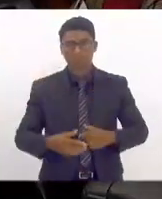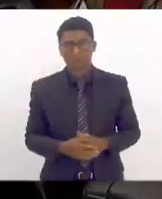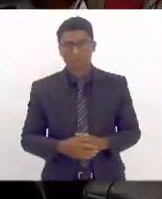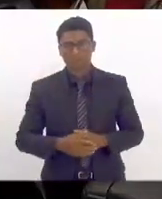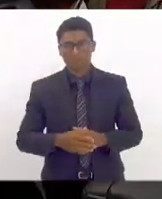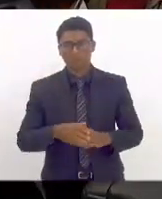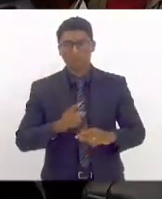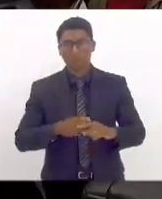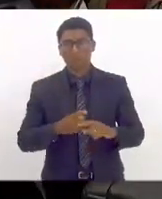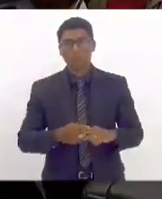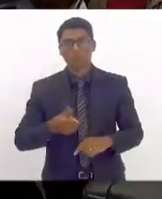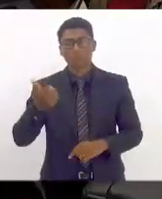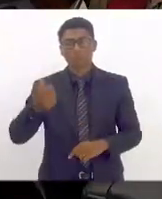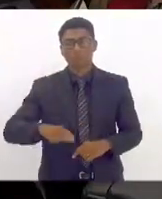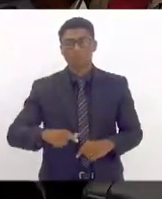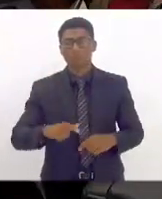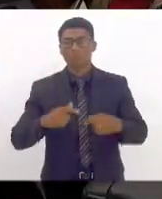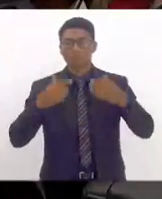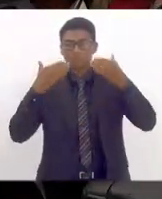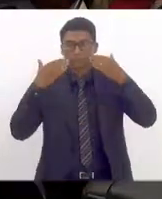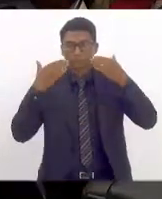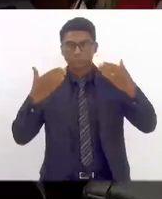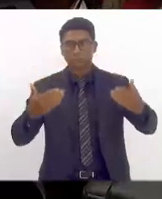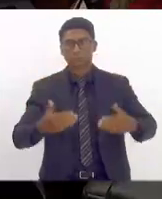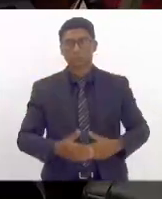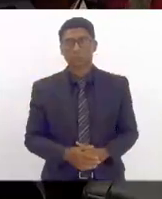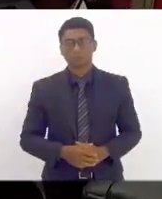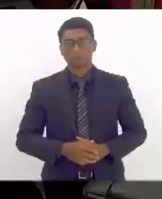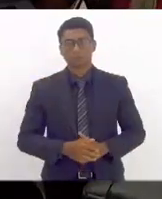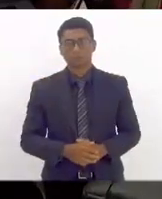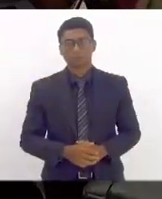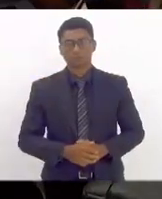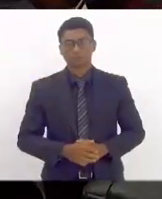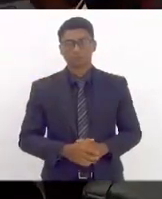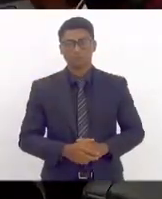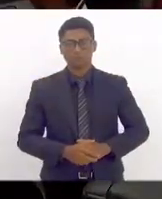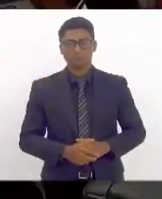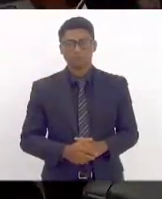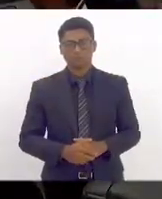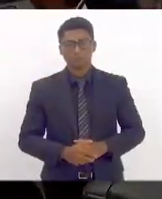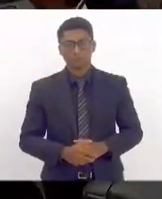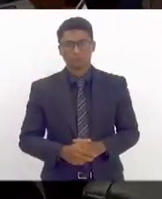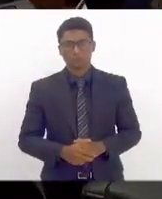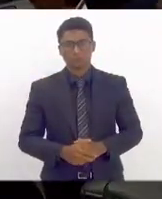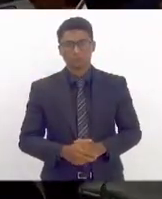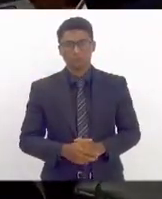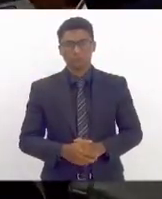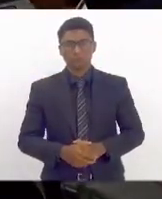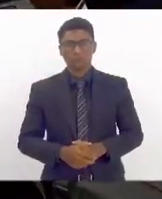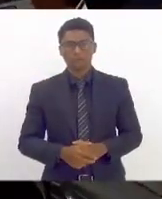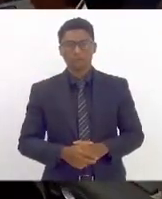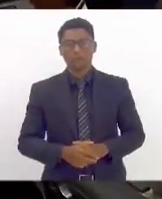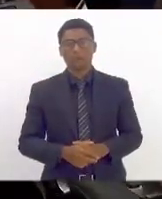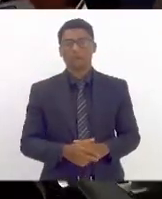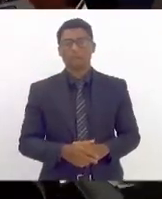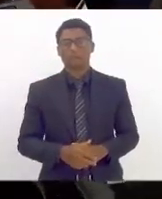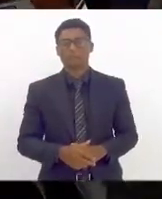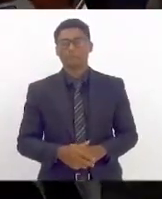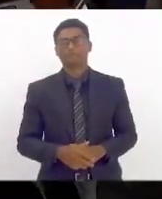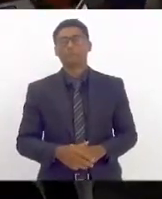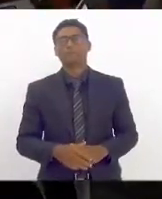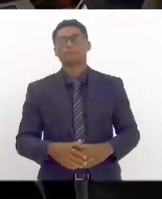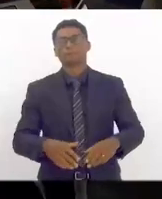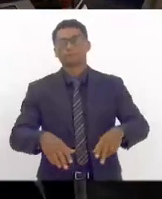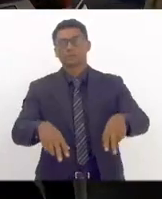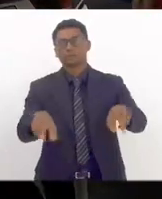vai rolar mais uma apresentação emoção tá assim chama todo mundo não não te ama tá assim é normal tá emoção isso tudo então a gente volta para o lugar